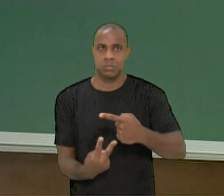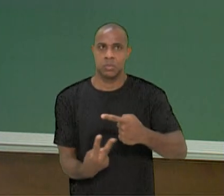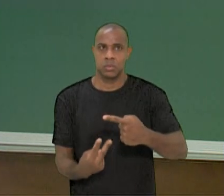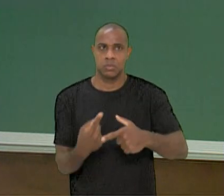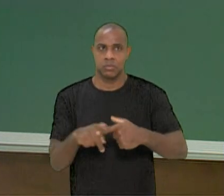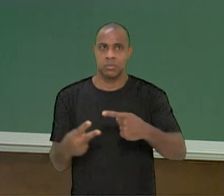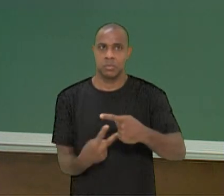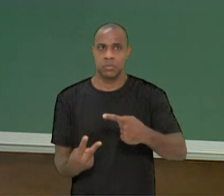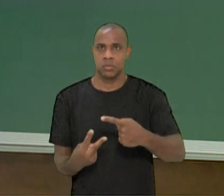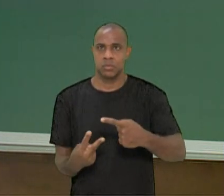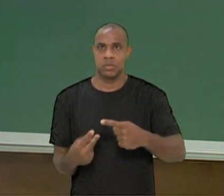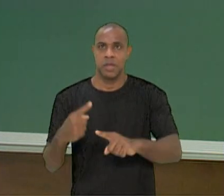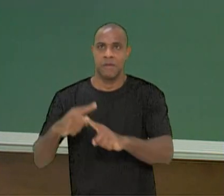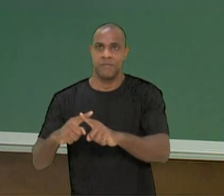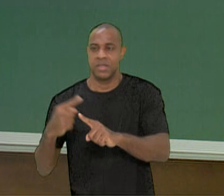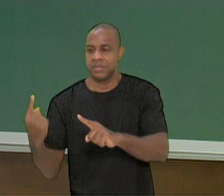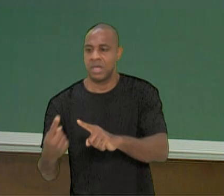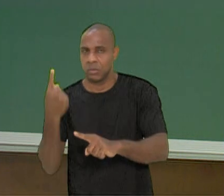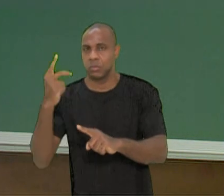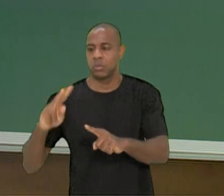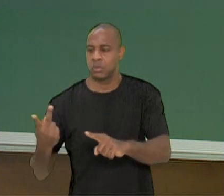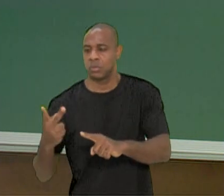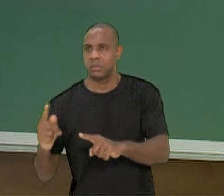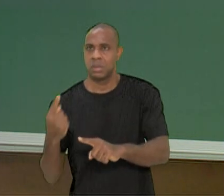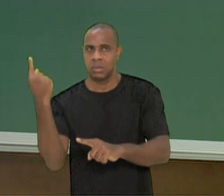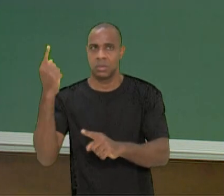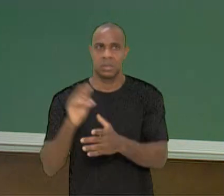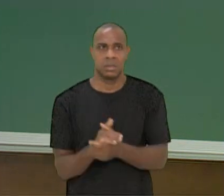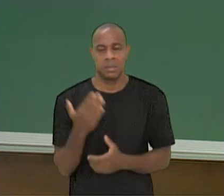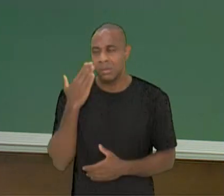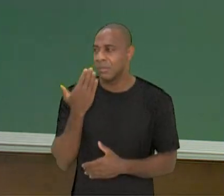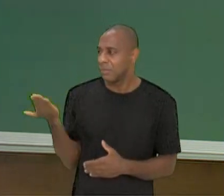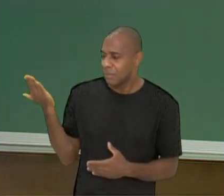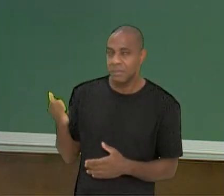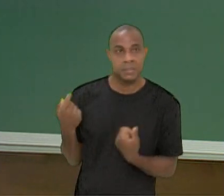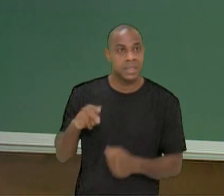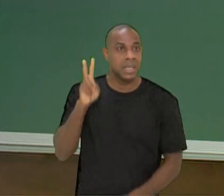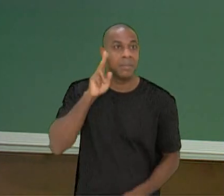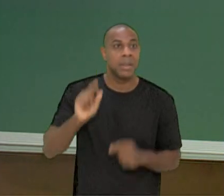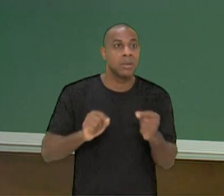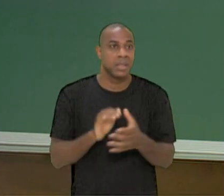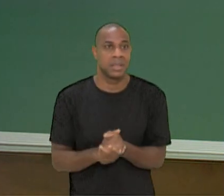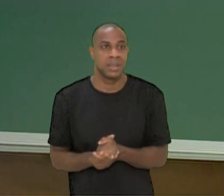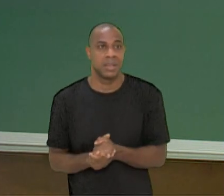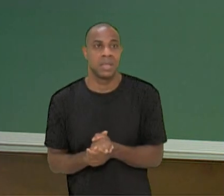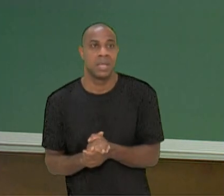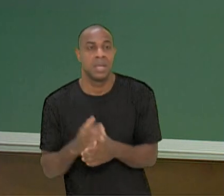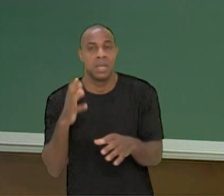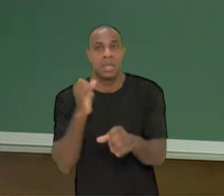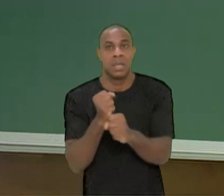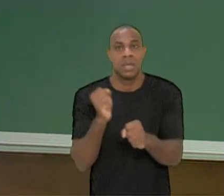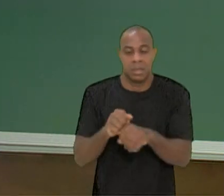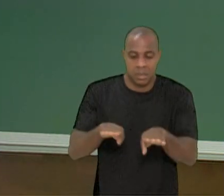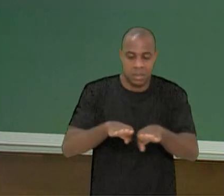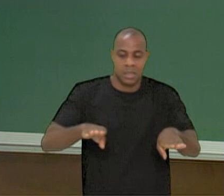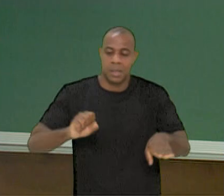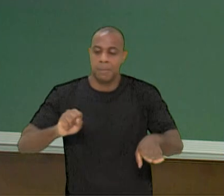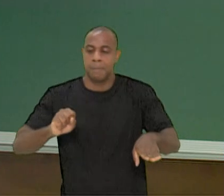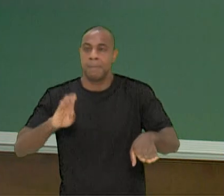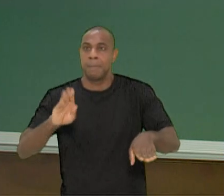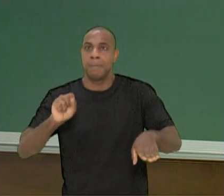tá? Professor, por que a altura entra direto no denominador? Aqui você precisa lembrar, ó. Soma das bases dividido por